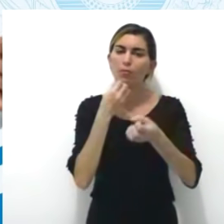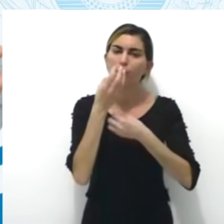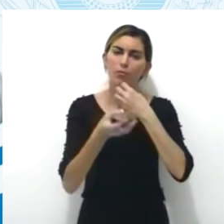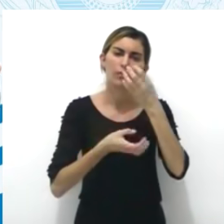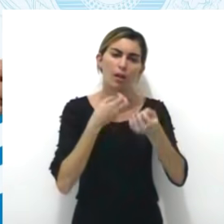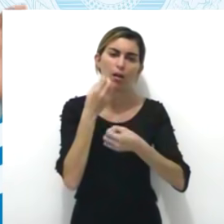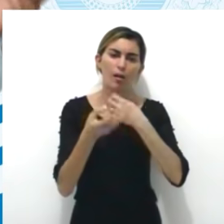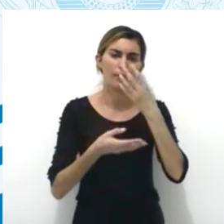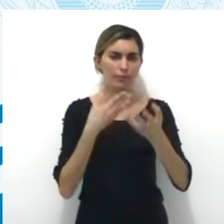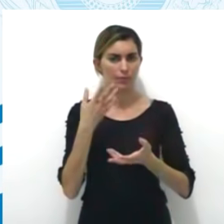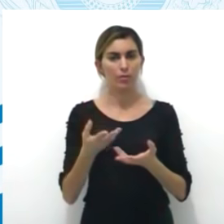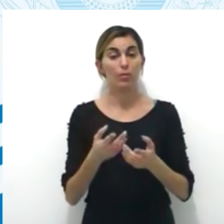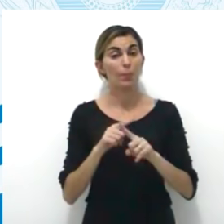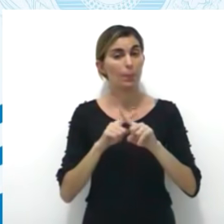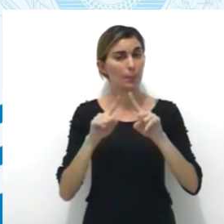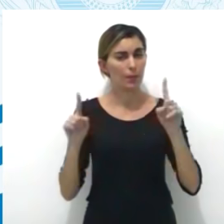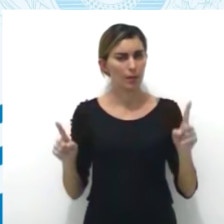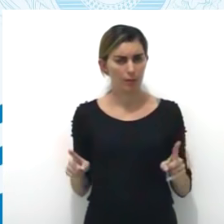contavam.